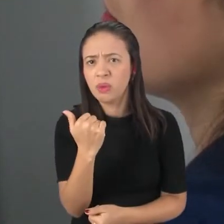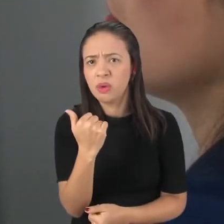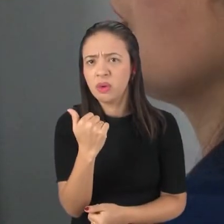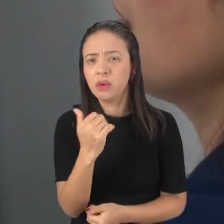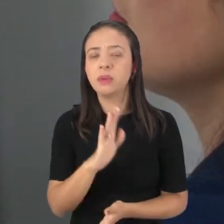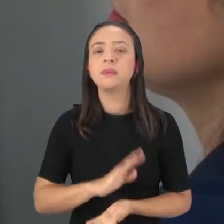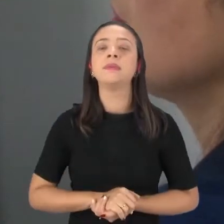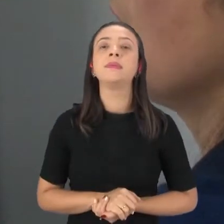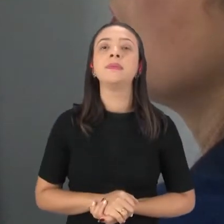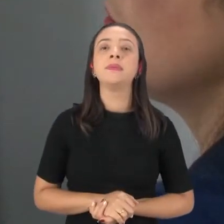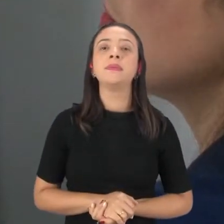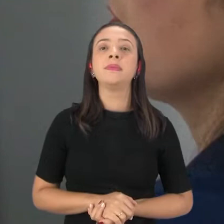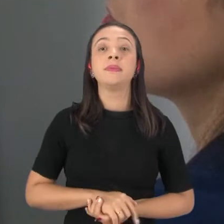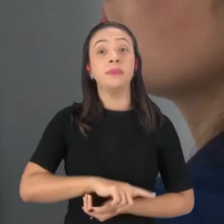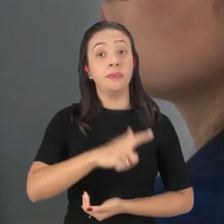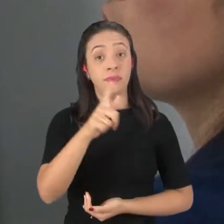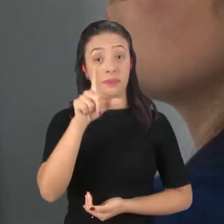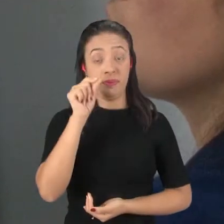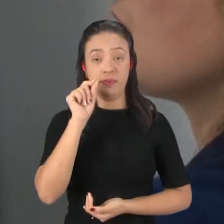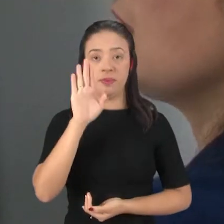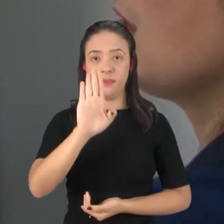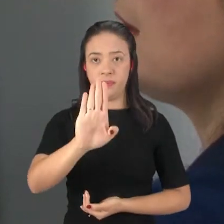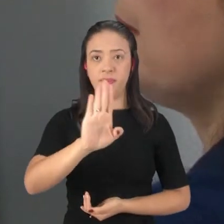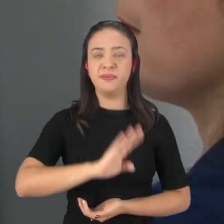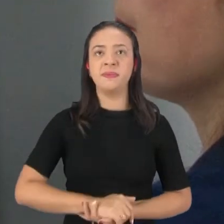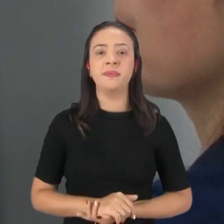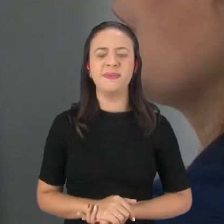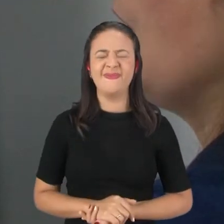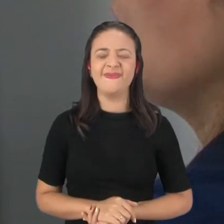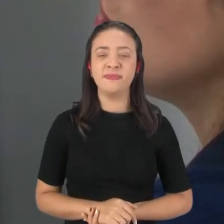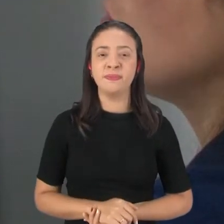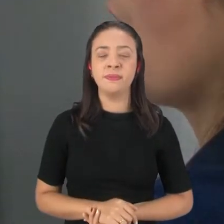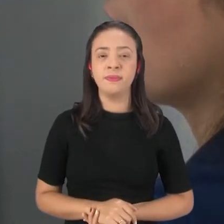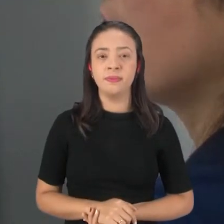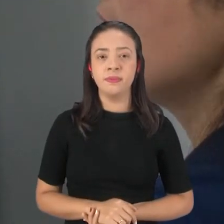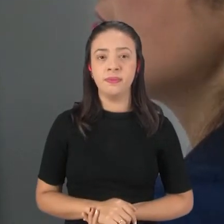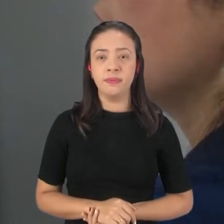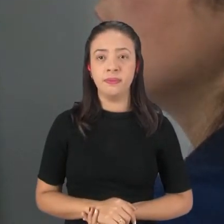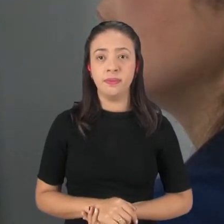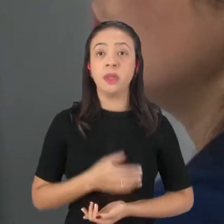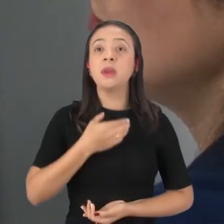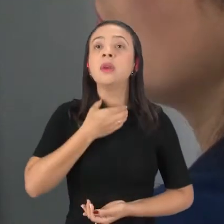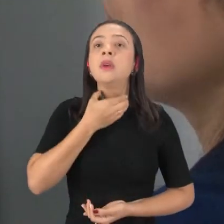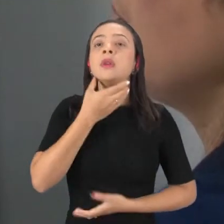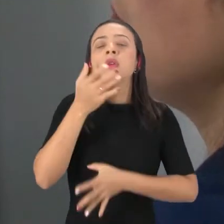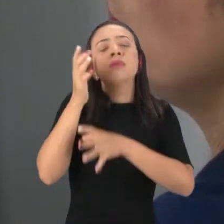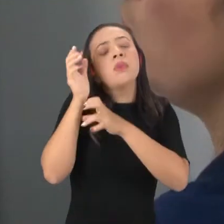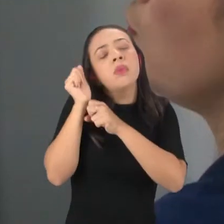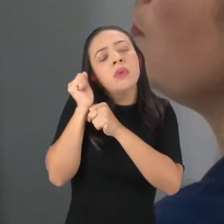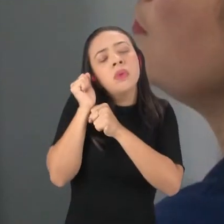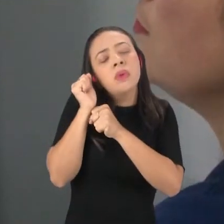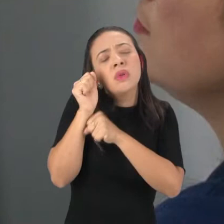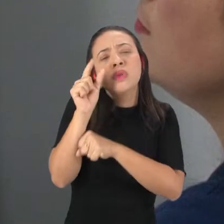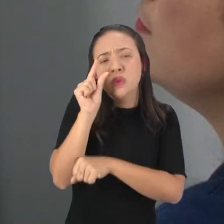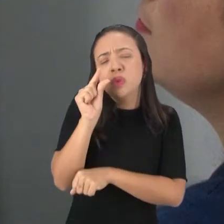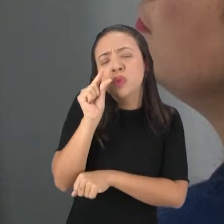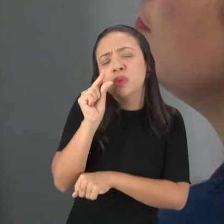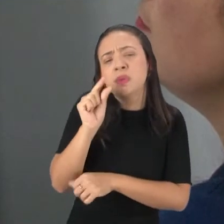alimentação que foi abordada? Vamos ver as outras opções. A letra B. Girafas não dormem